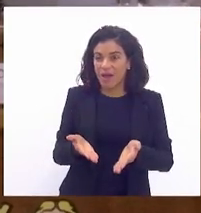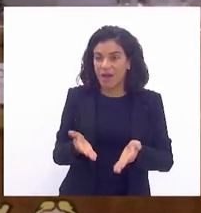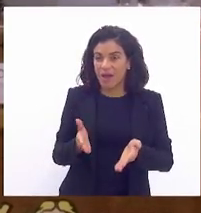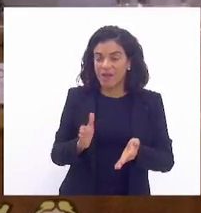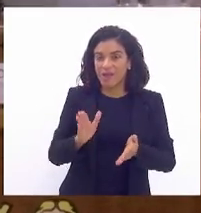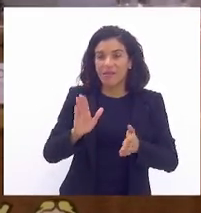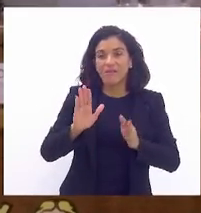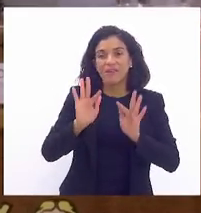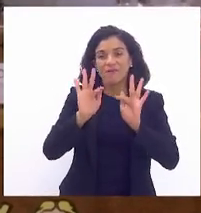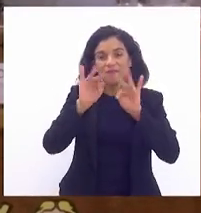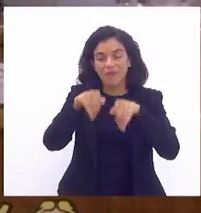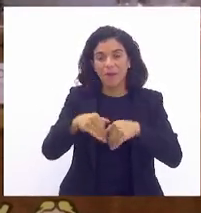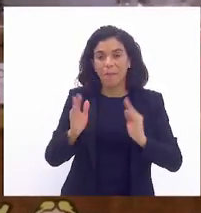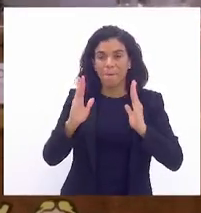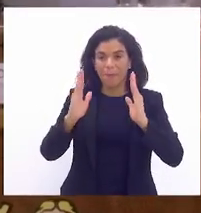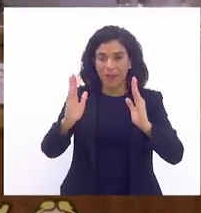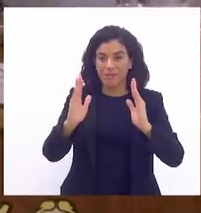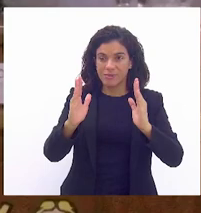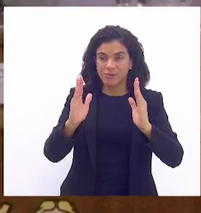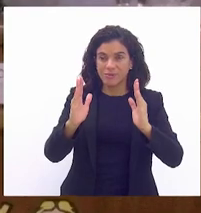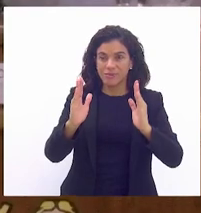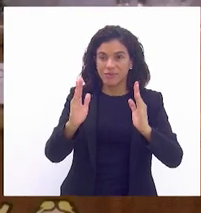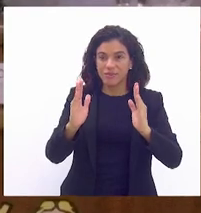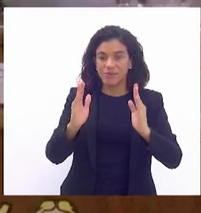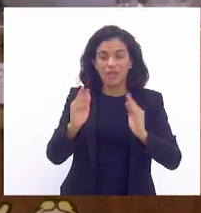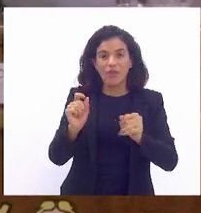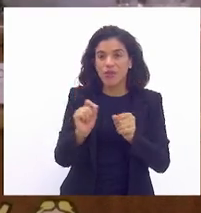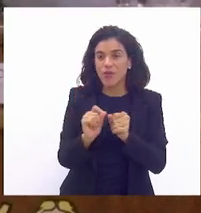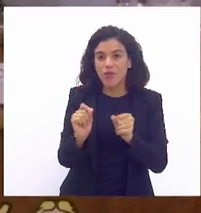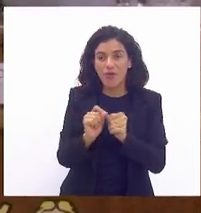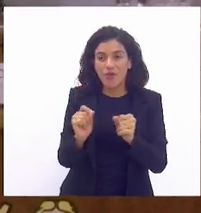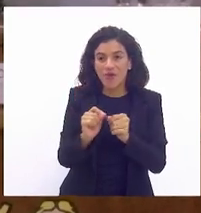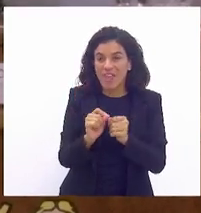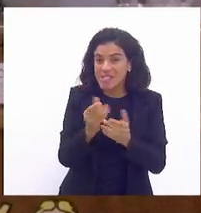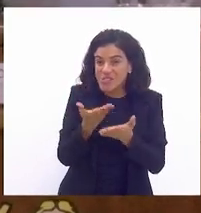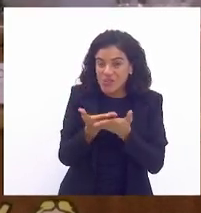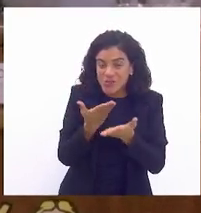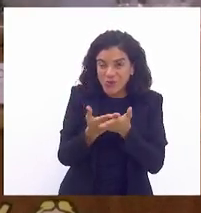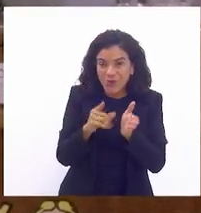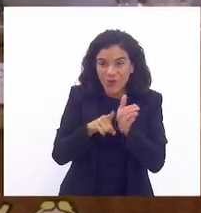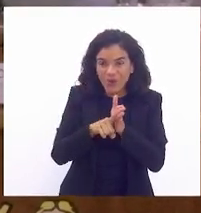do TAC, deputado Jair, e não fez o estudo.